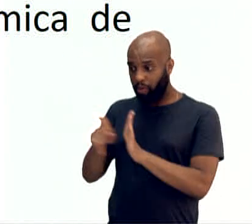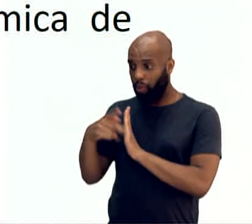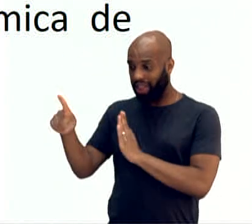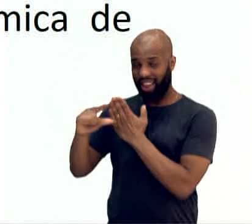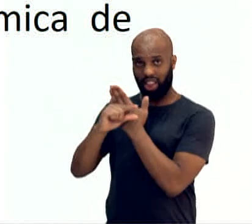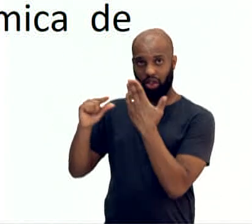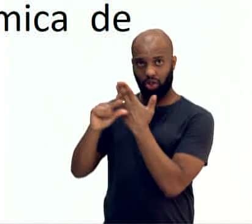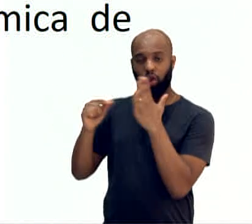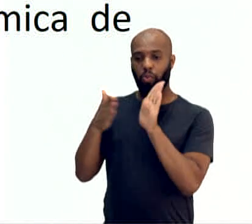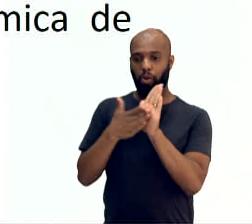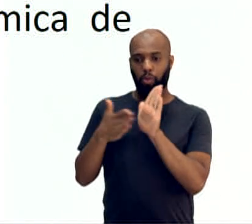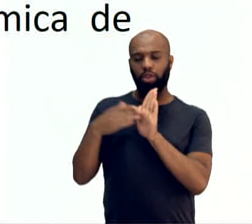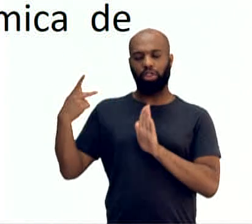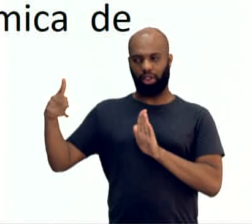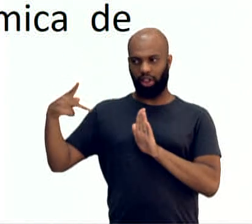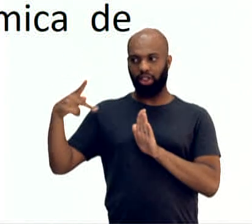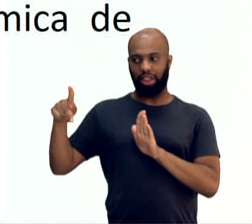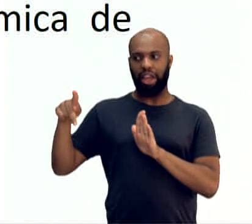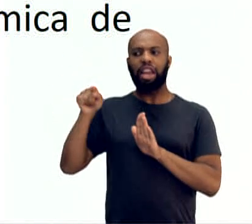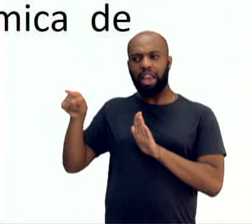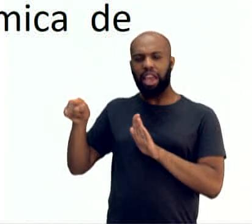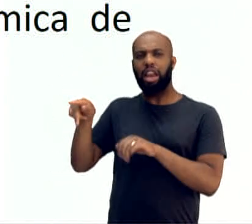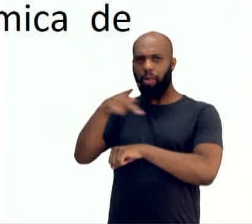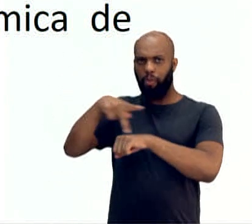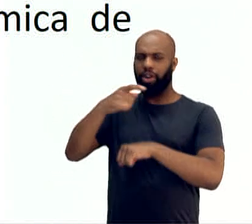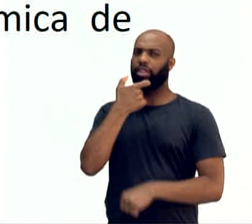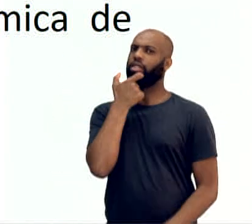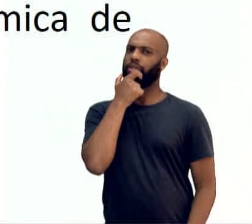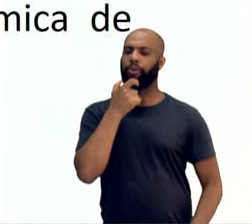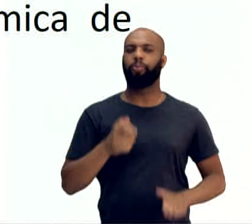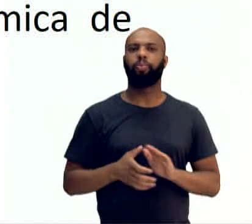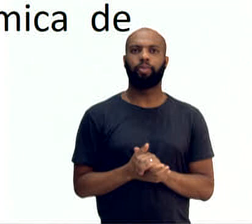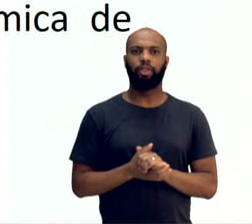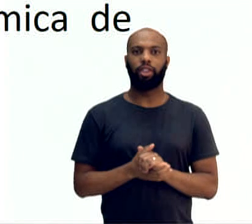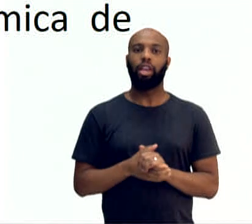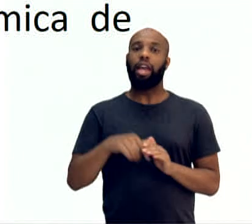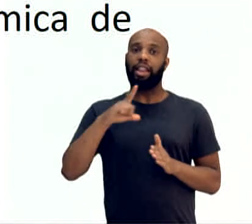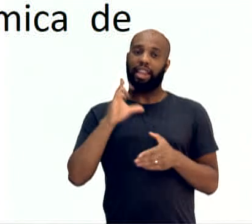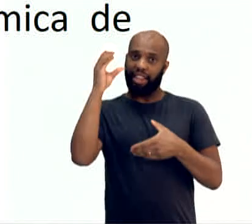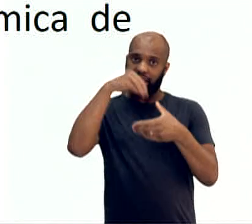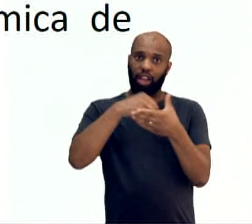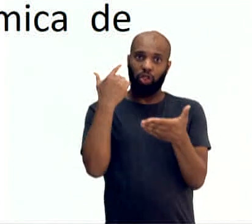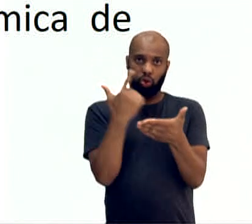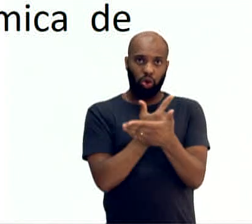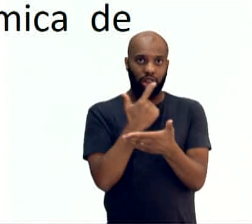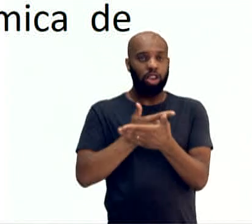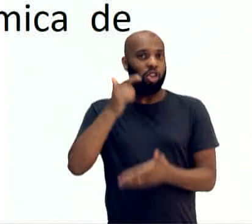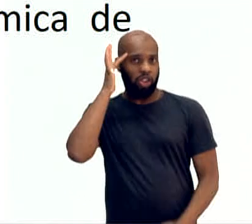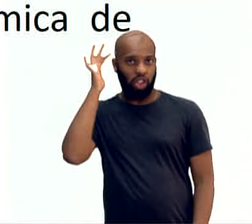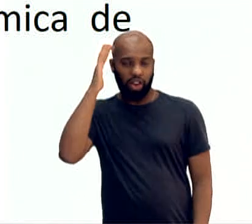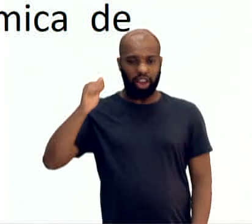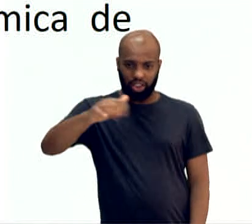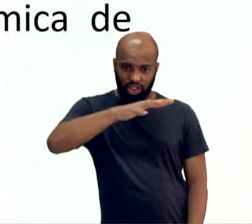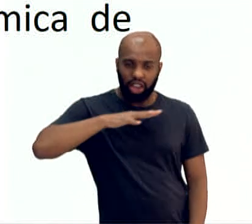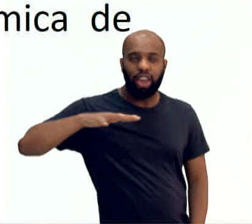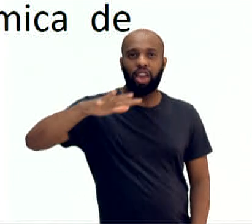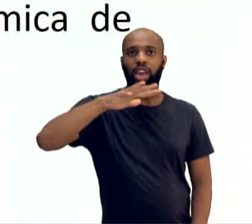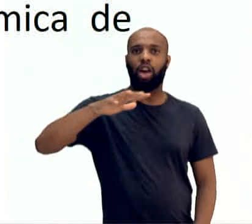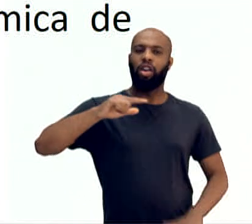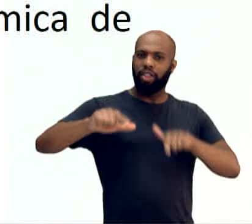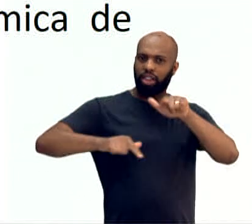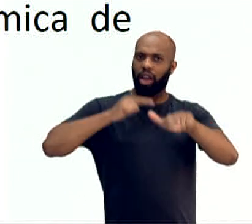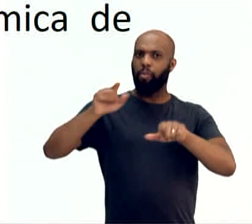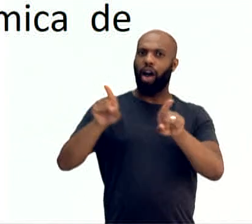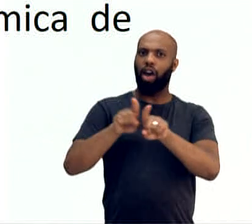econômica proposta pelo economista inglês John Maynard Keynes, em seu livro Teoria Geral do Emprego, do Juro e da Moeda, com